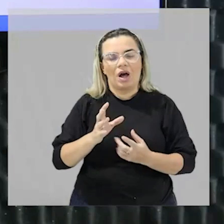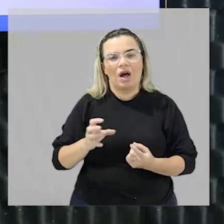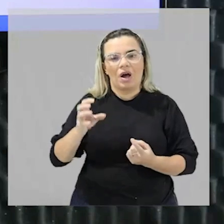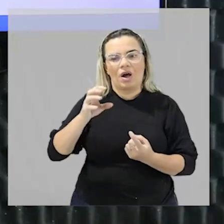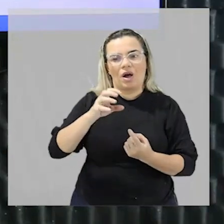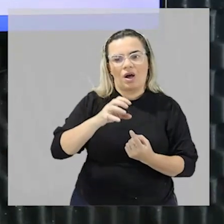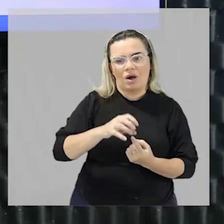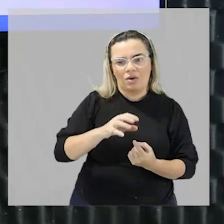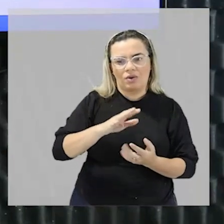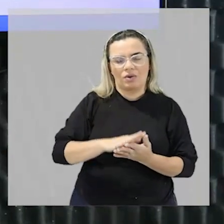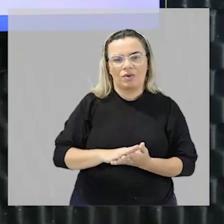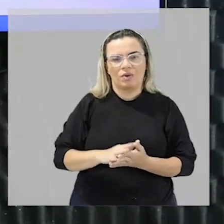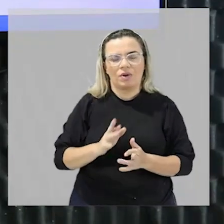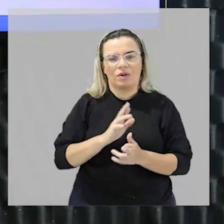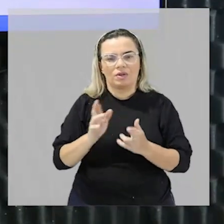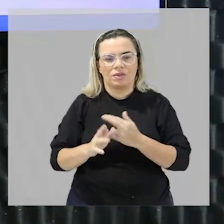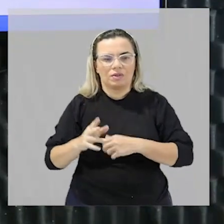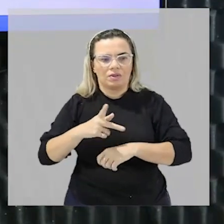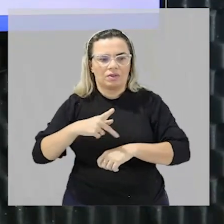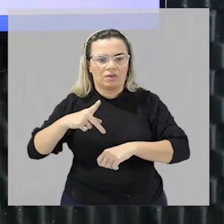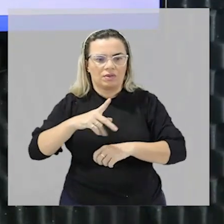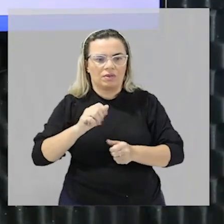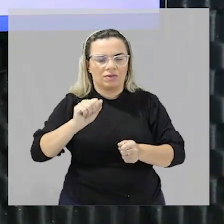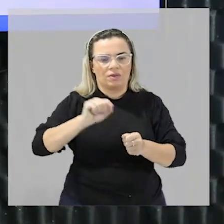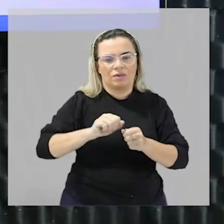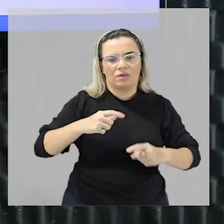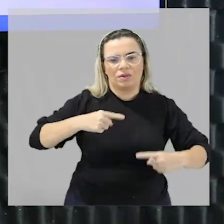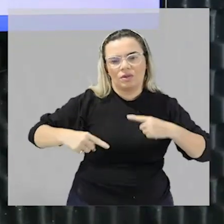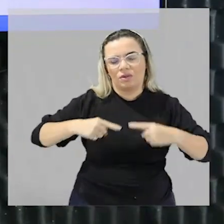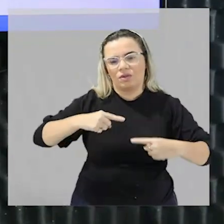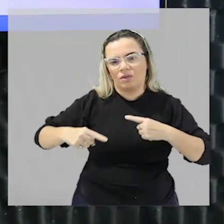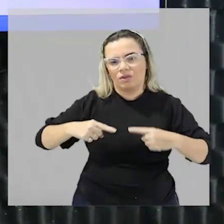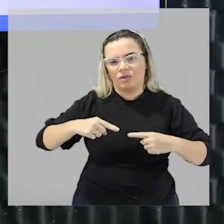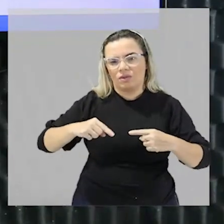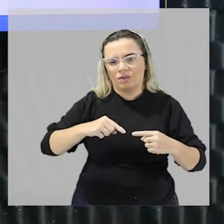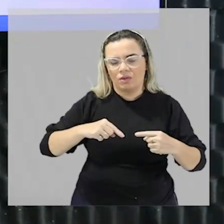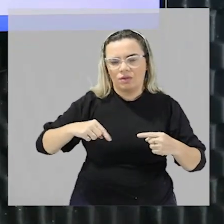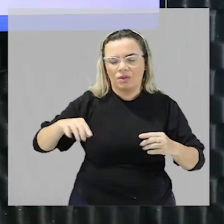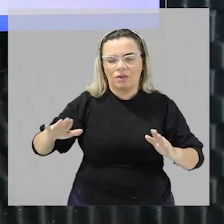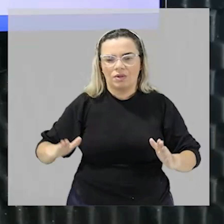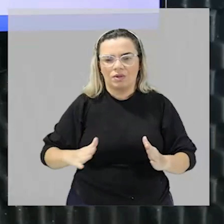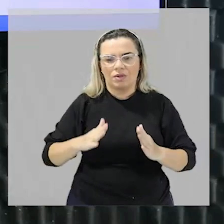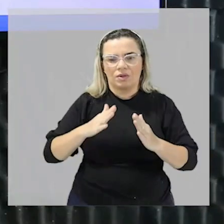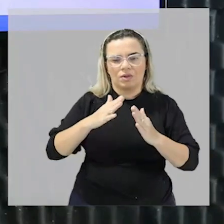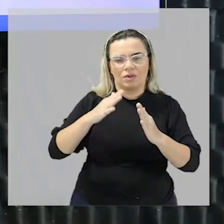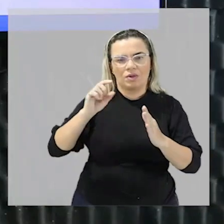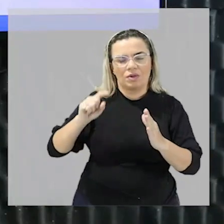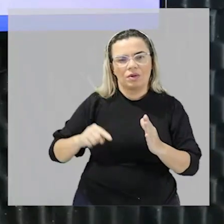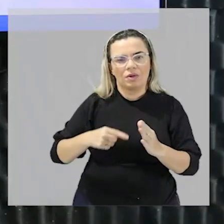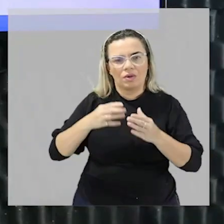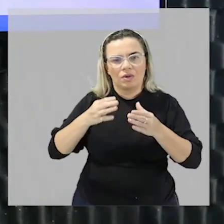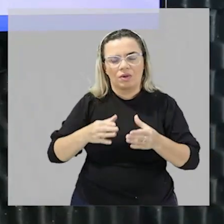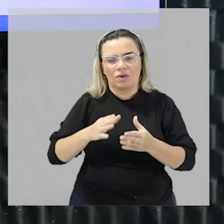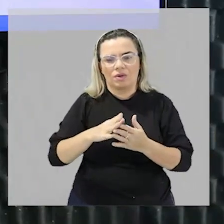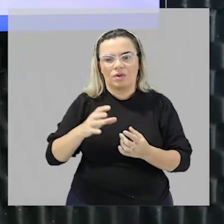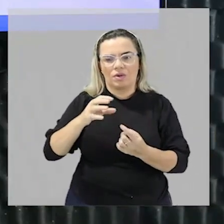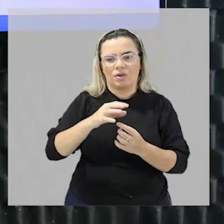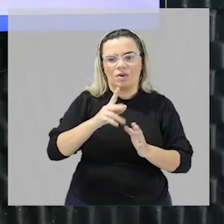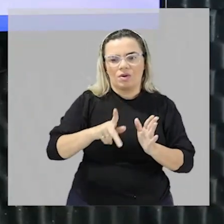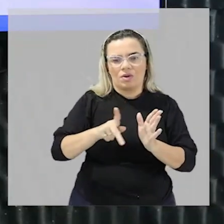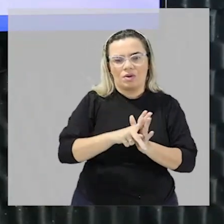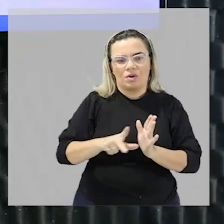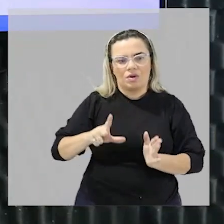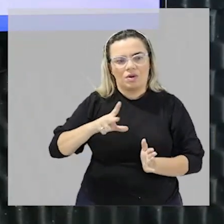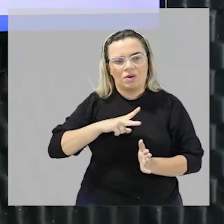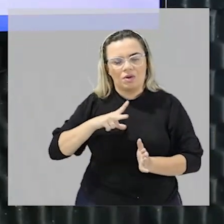em Estado e fizeram com que a política deixasse os círculos palacianos privados para emprestar